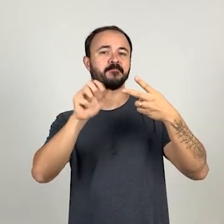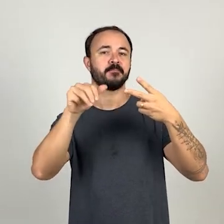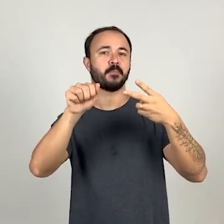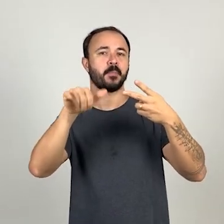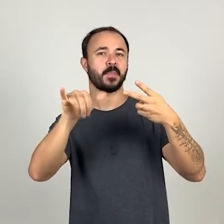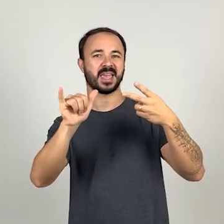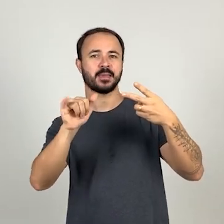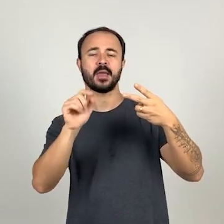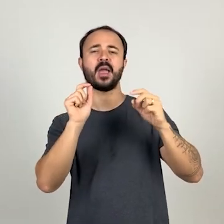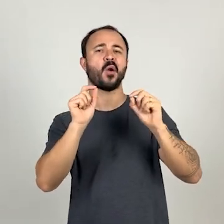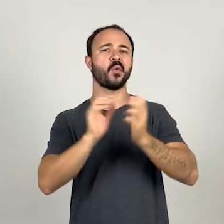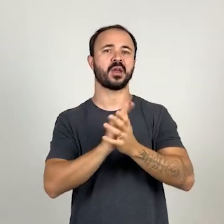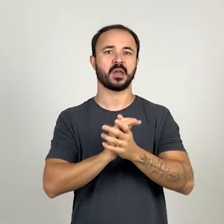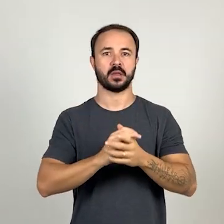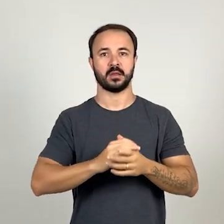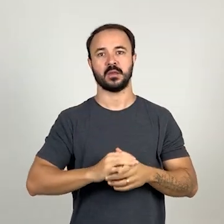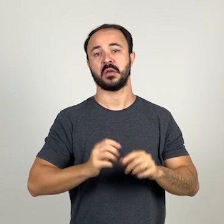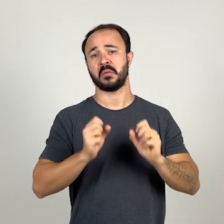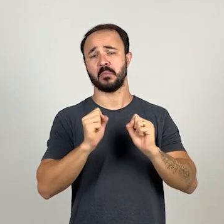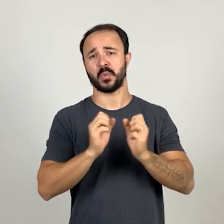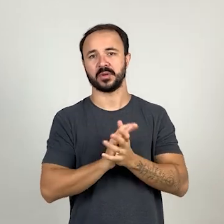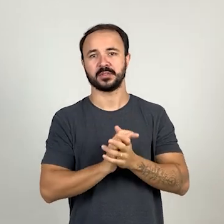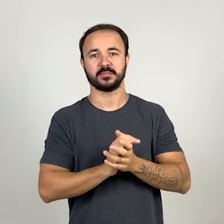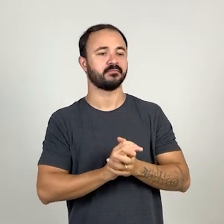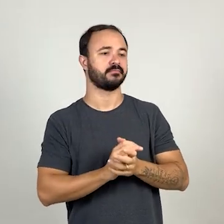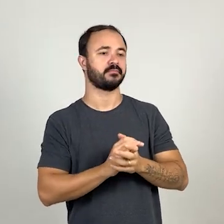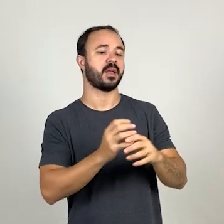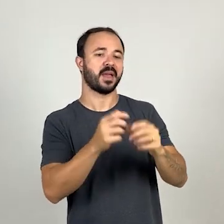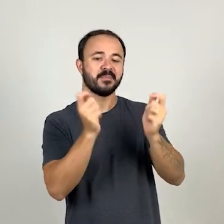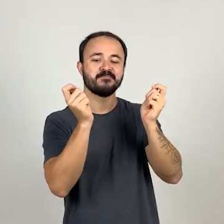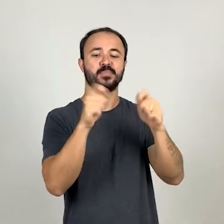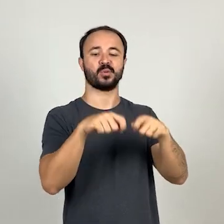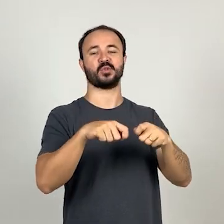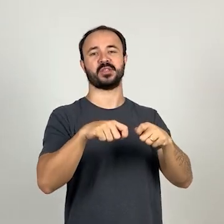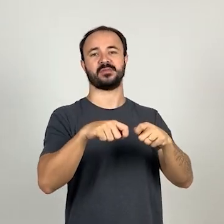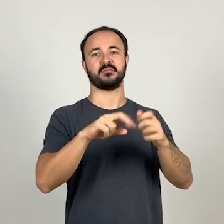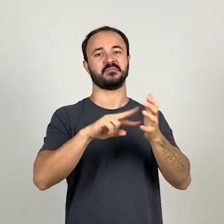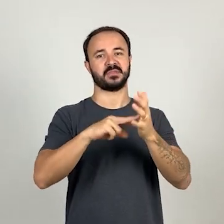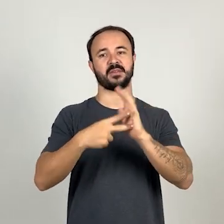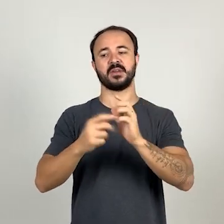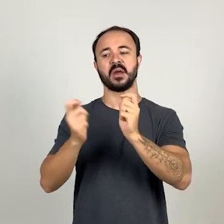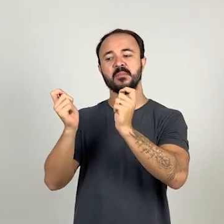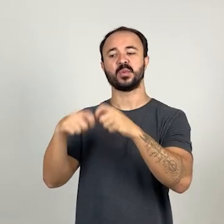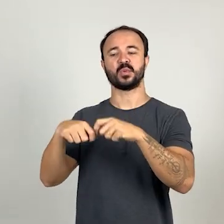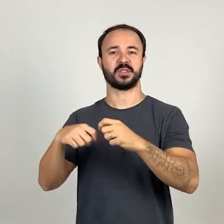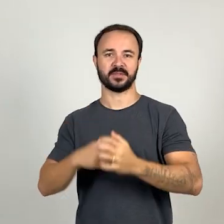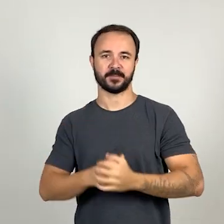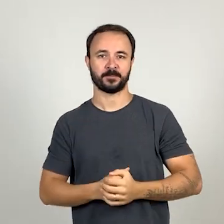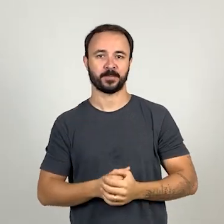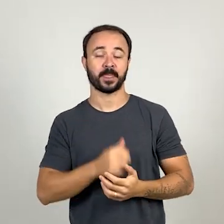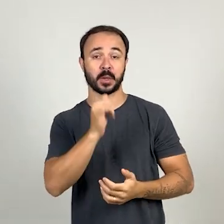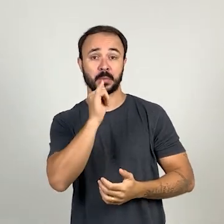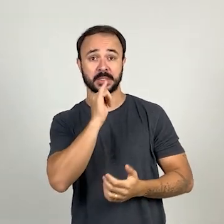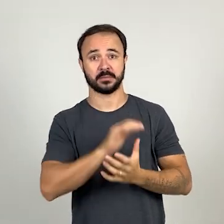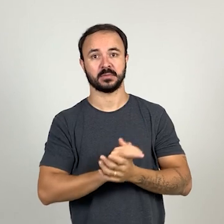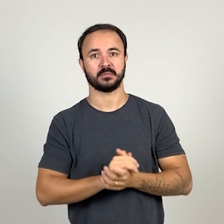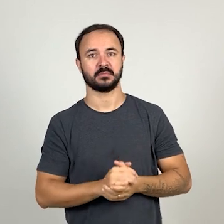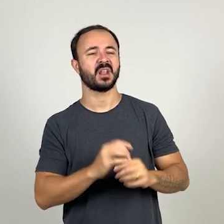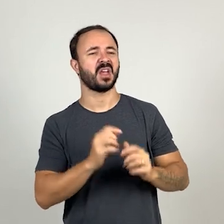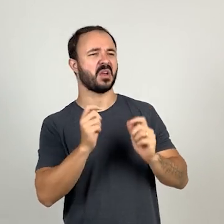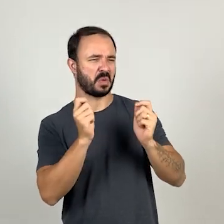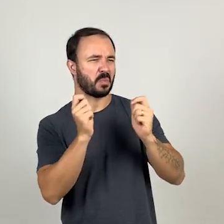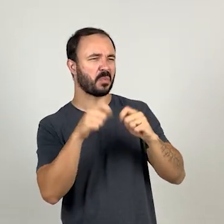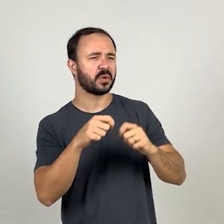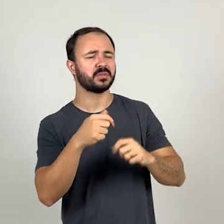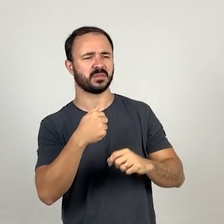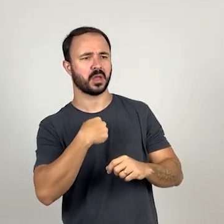de permissão. Quando eu quero pedir permissão, may I please use your pen? Eu poderia, por